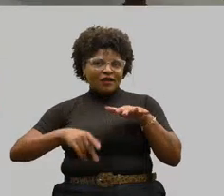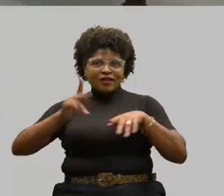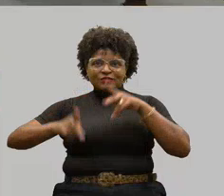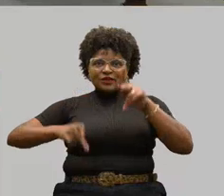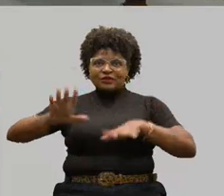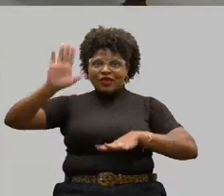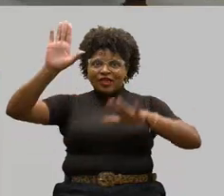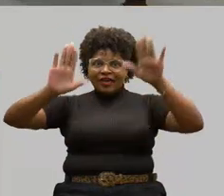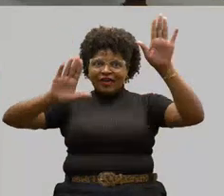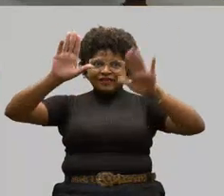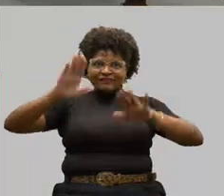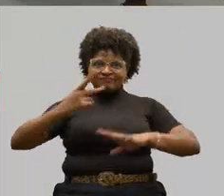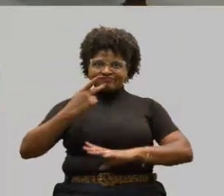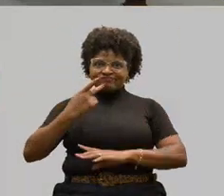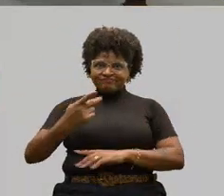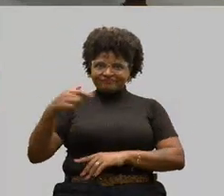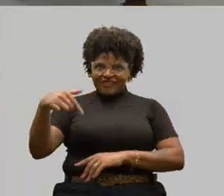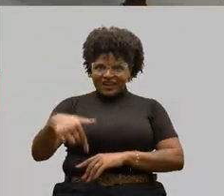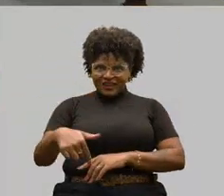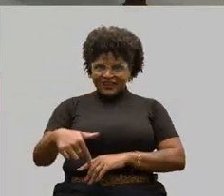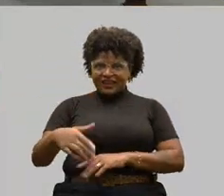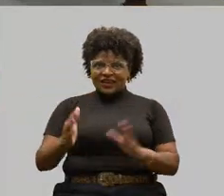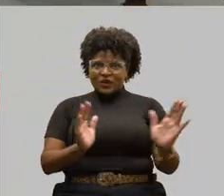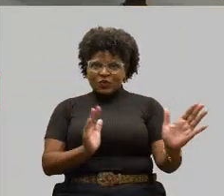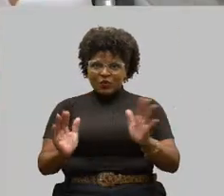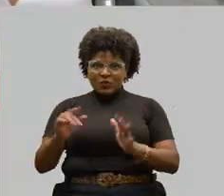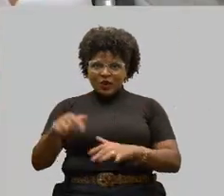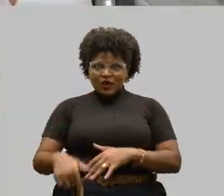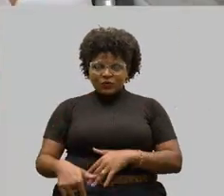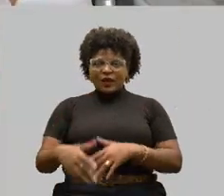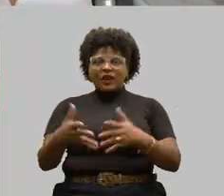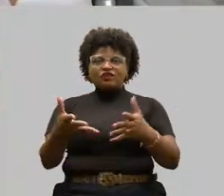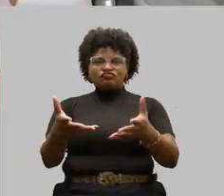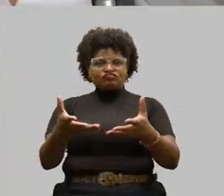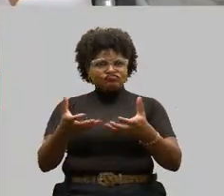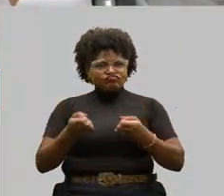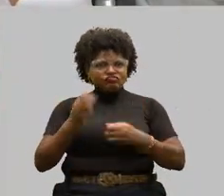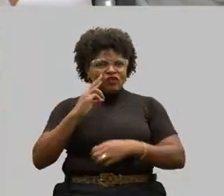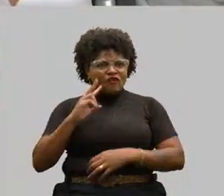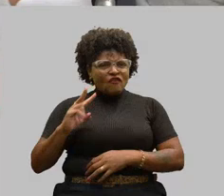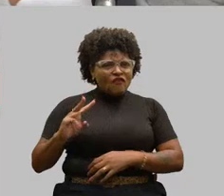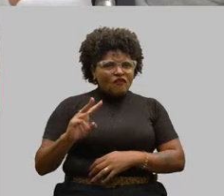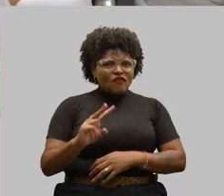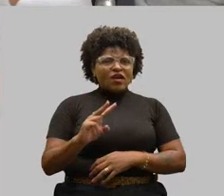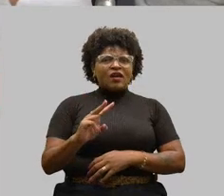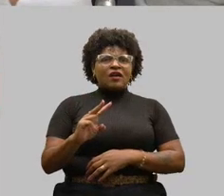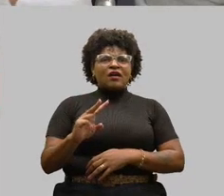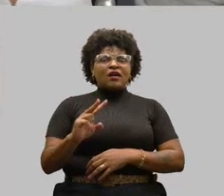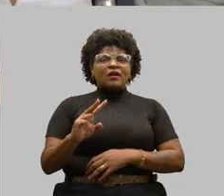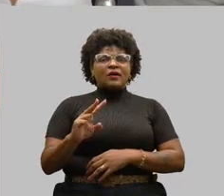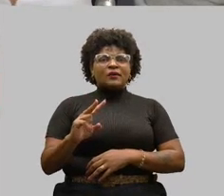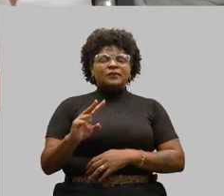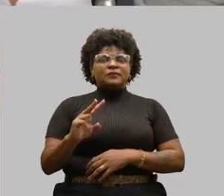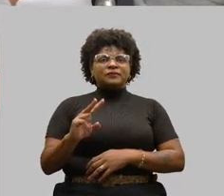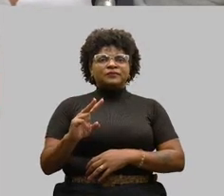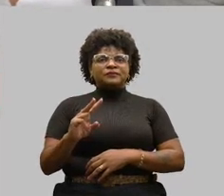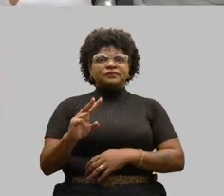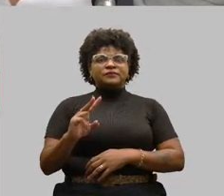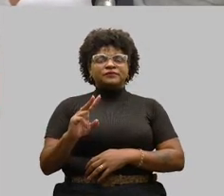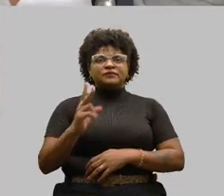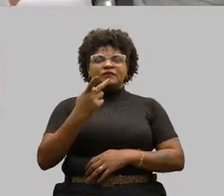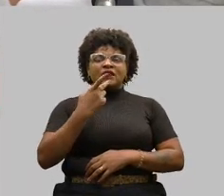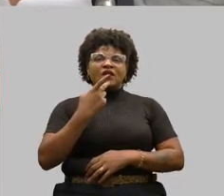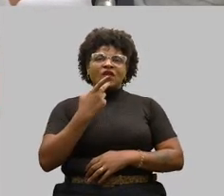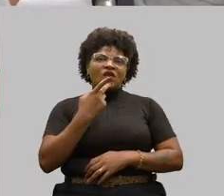o momento aqui é de ouvir mas só fazer uma referência Deputado grego e